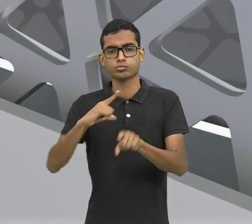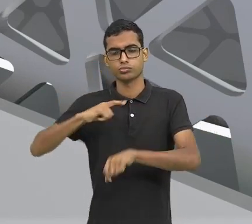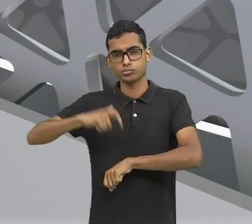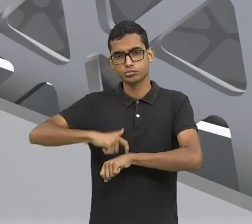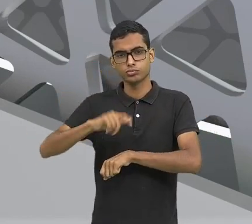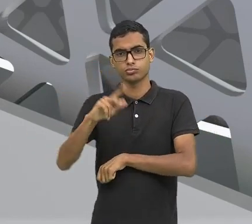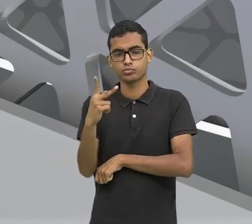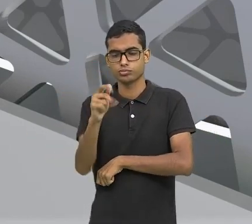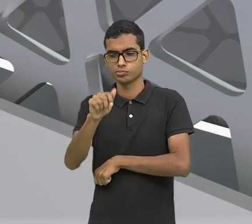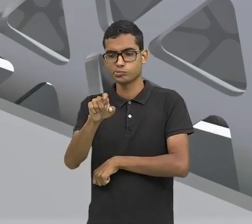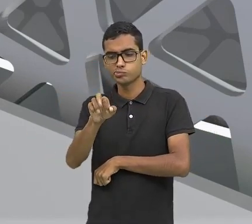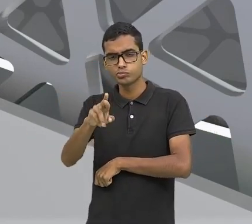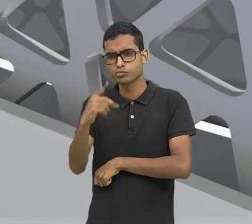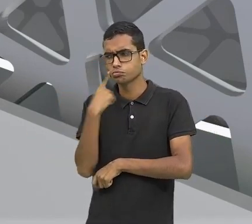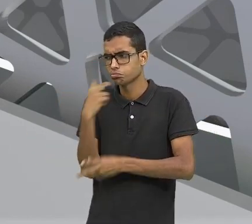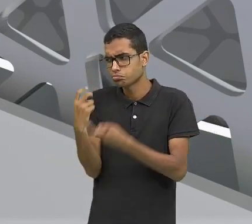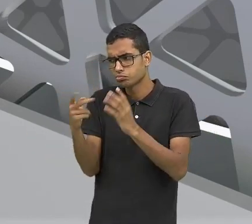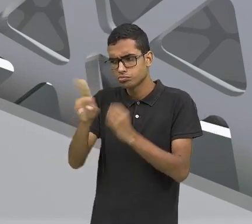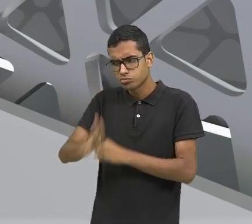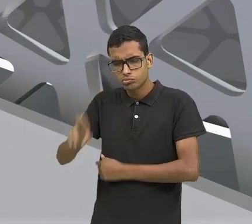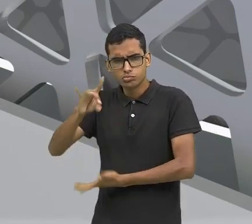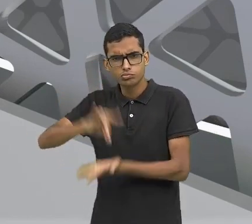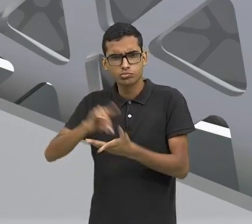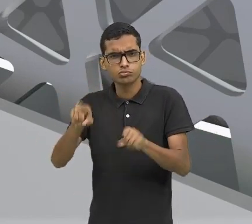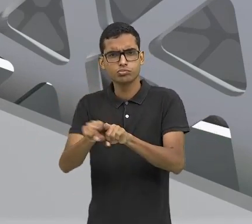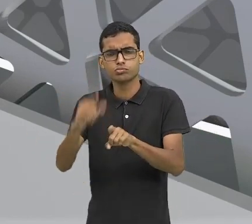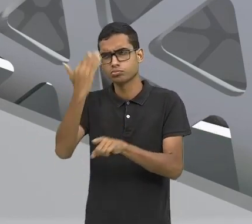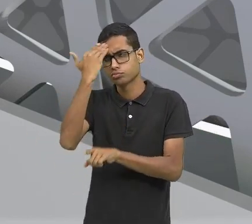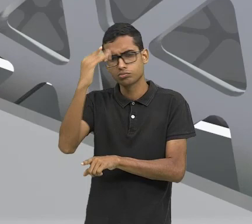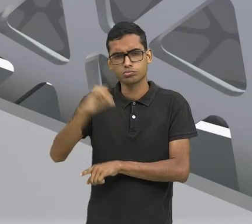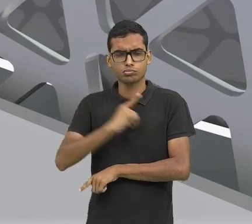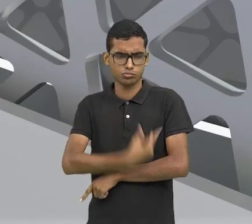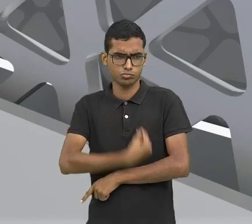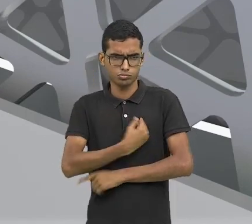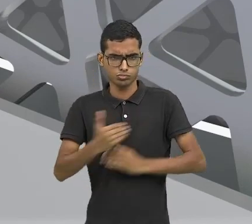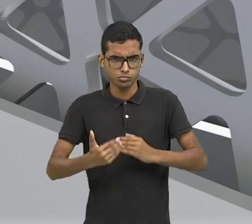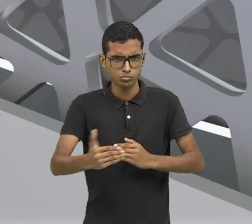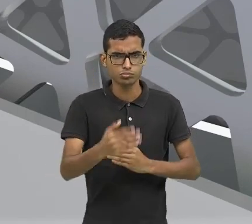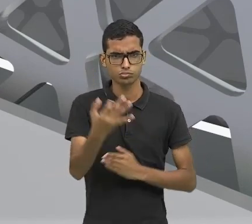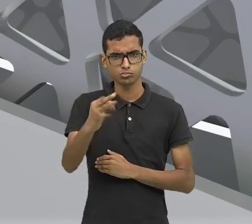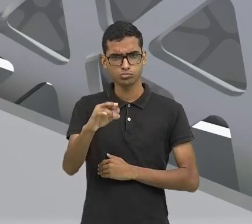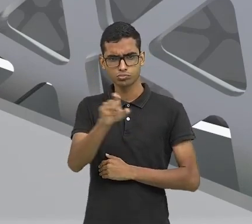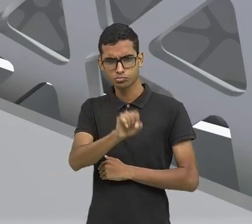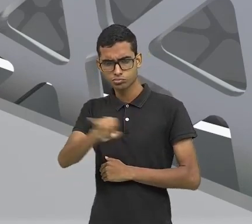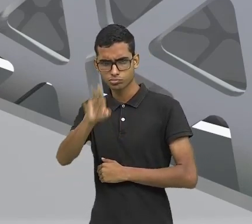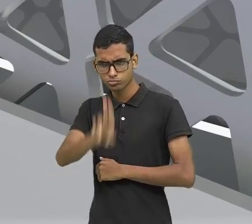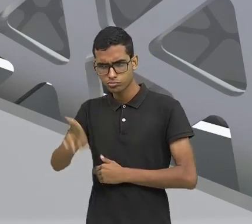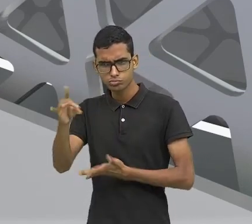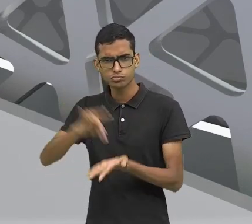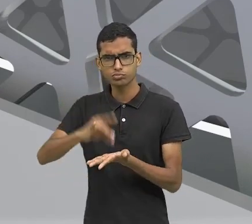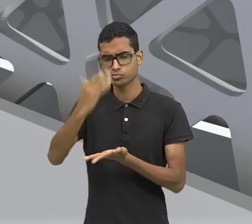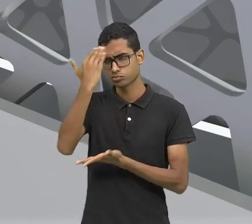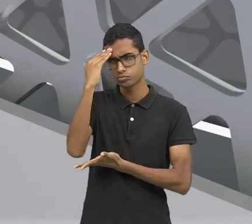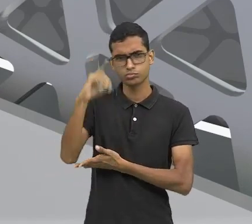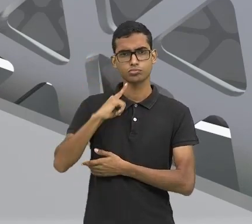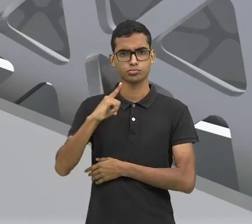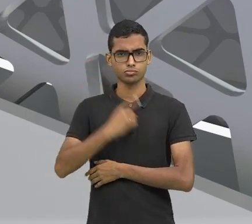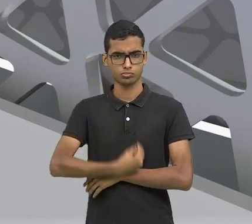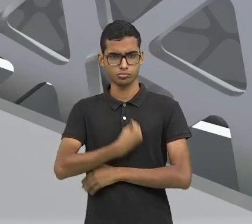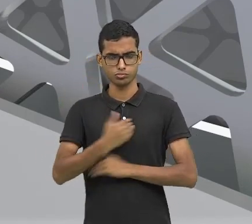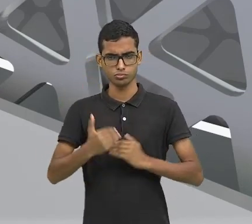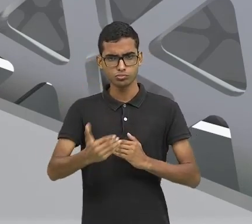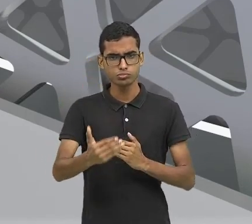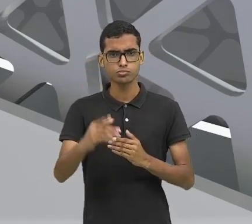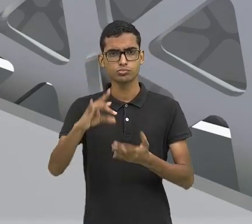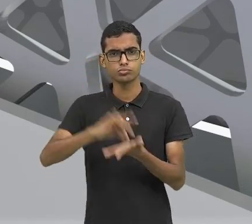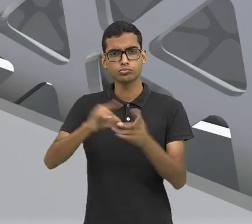haver, verifica se ele foi utilizado com o sentido de existir, certo? Se ele foi utilizado com o sentido de